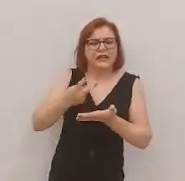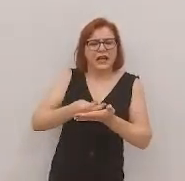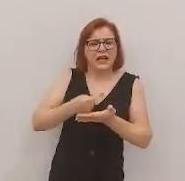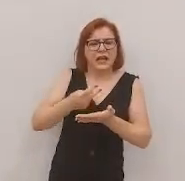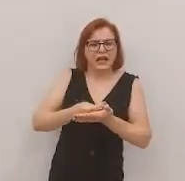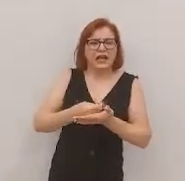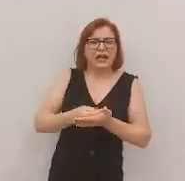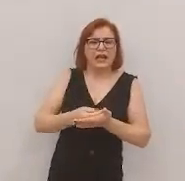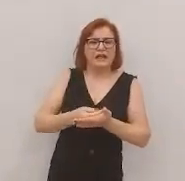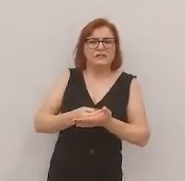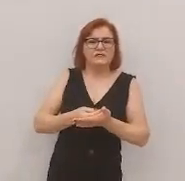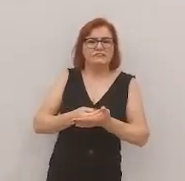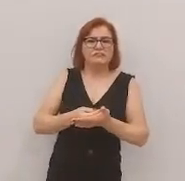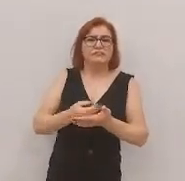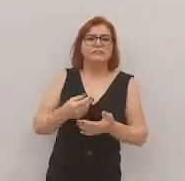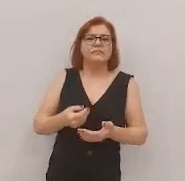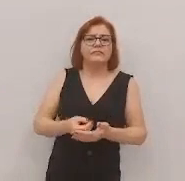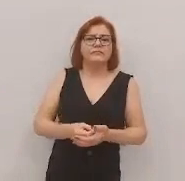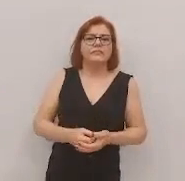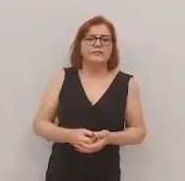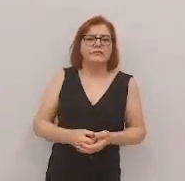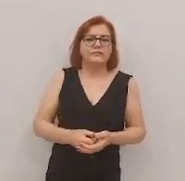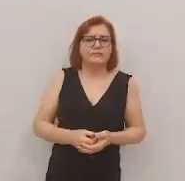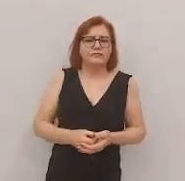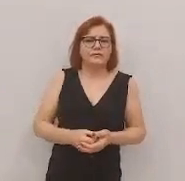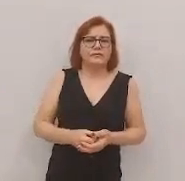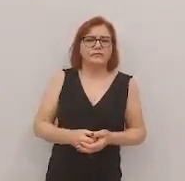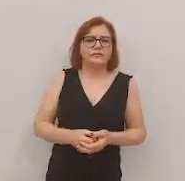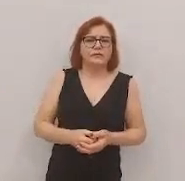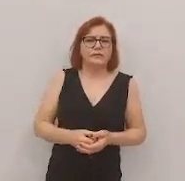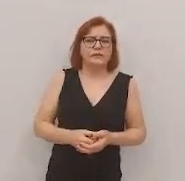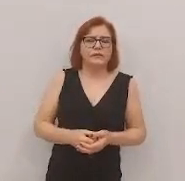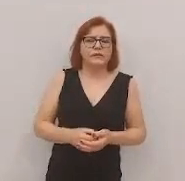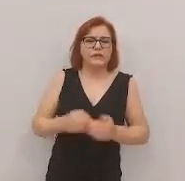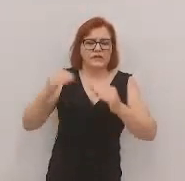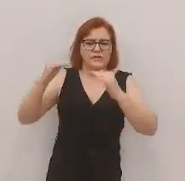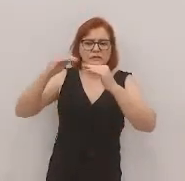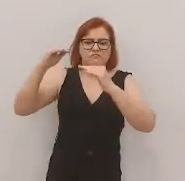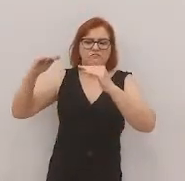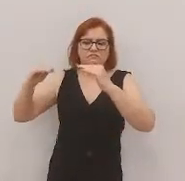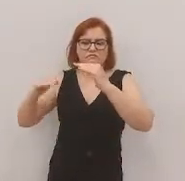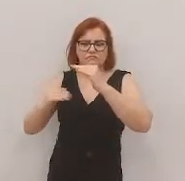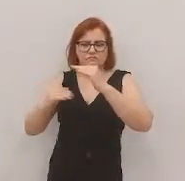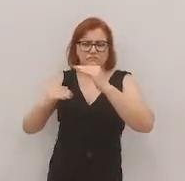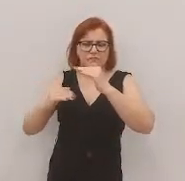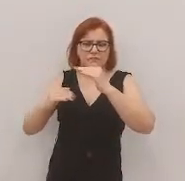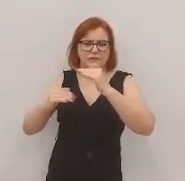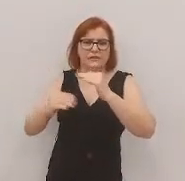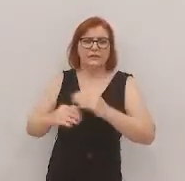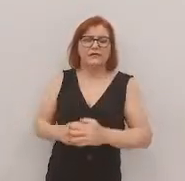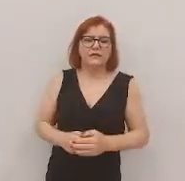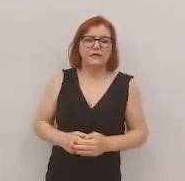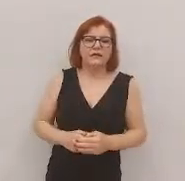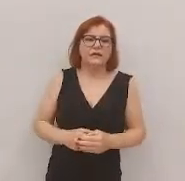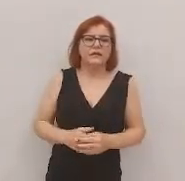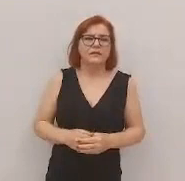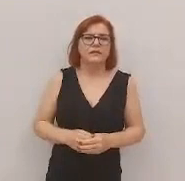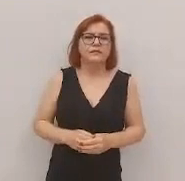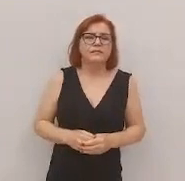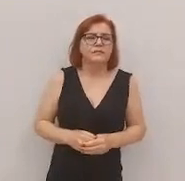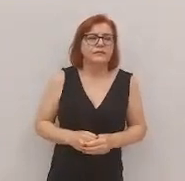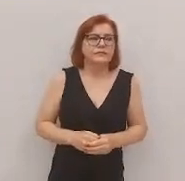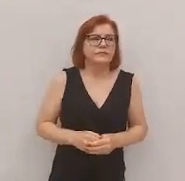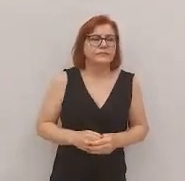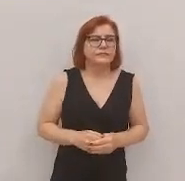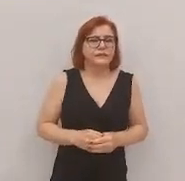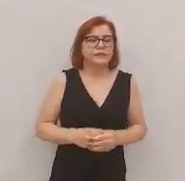né? Tomaram outras posições que não era devido para eles. Deus, o que Deus fez?